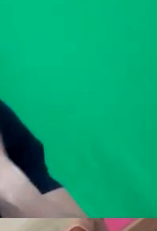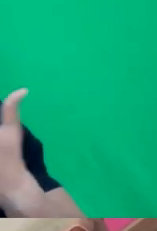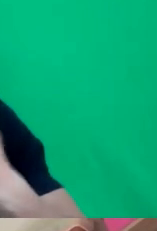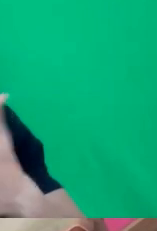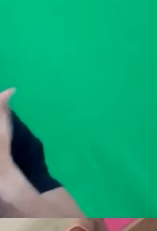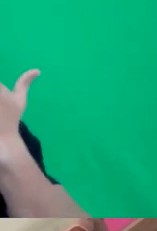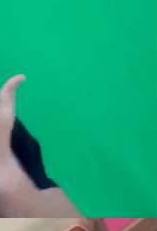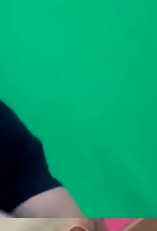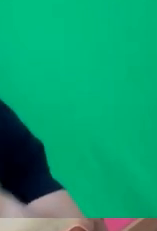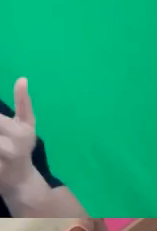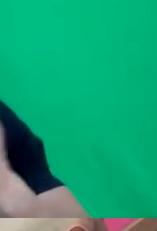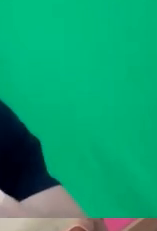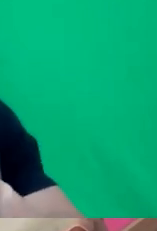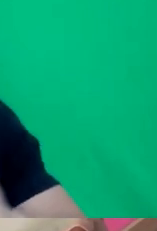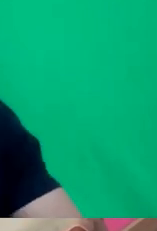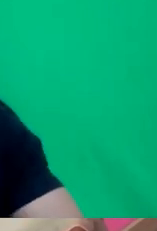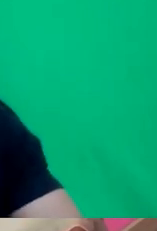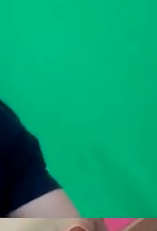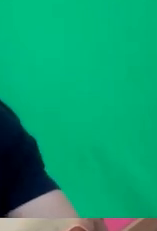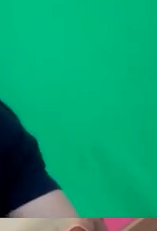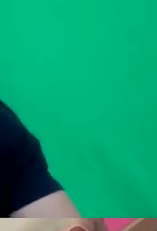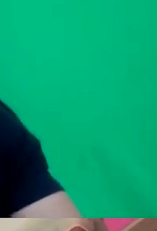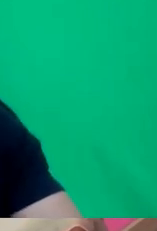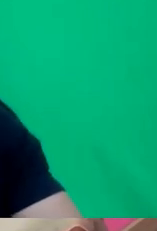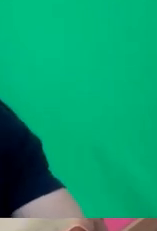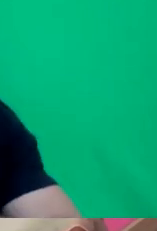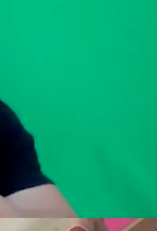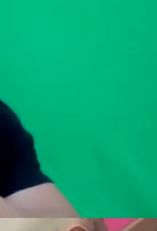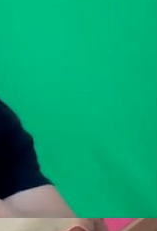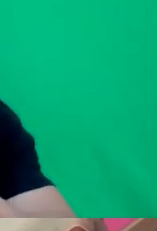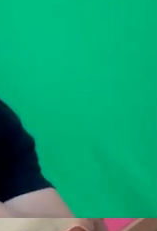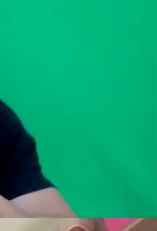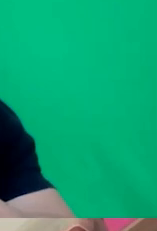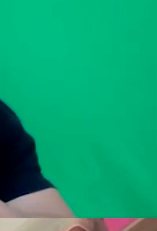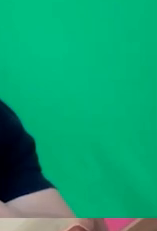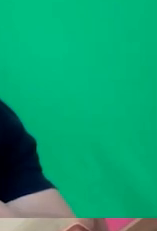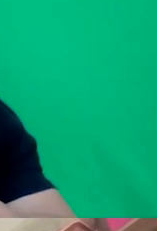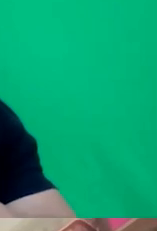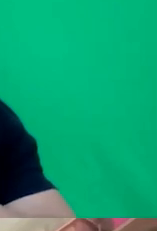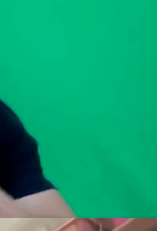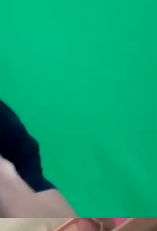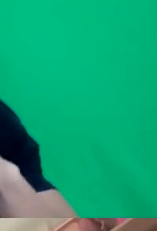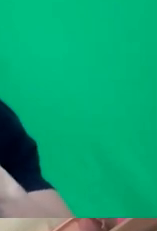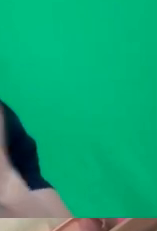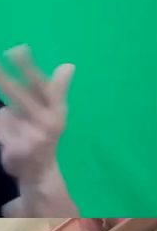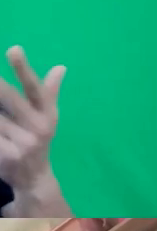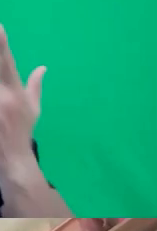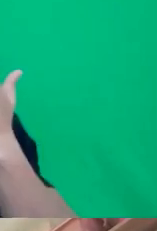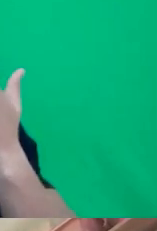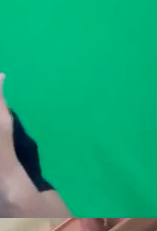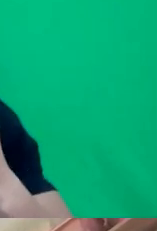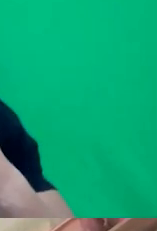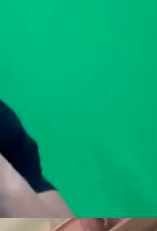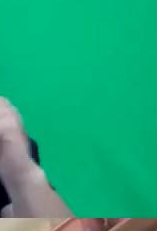da tulipa negra, antocianidinas, e na nossa parte de produtos naturais, a É genética verdade.